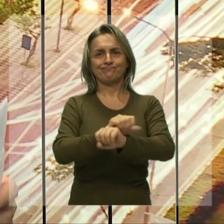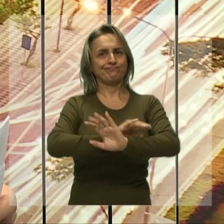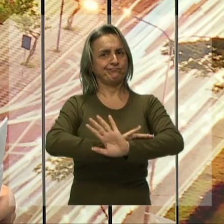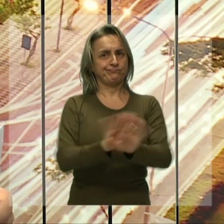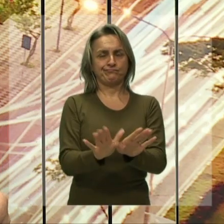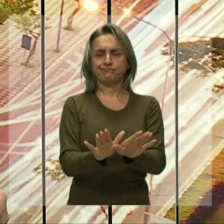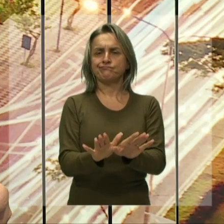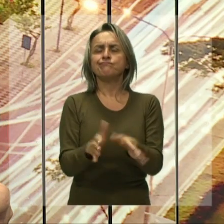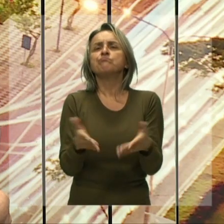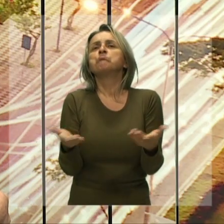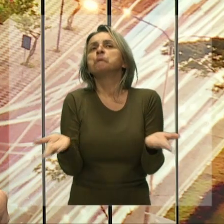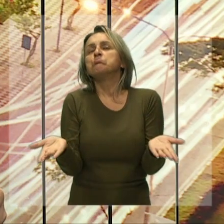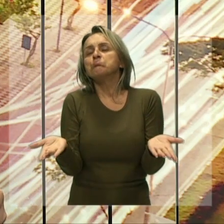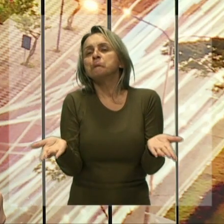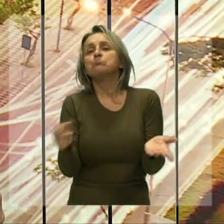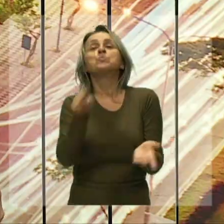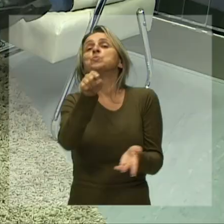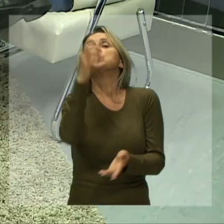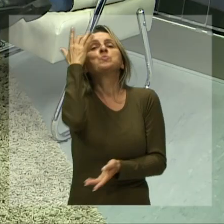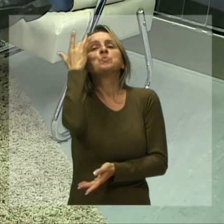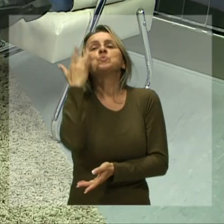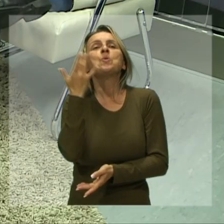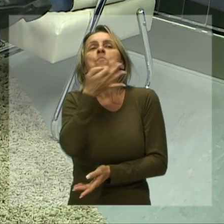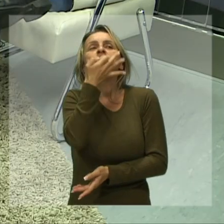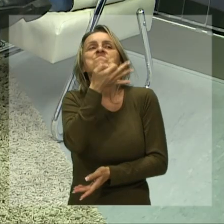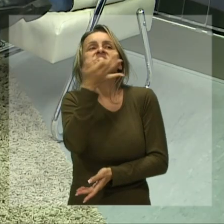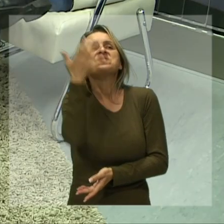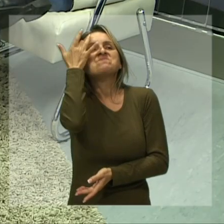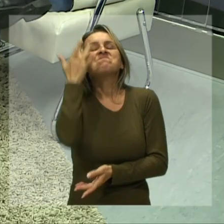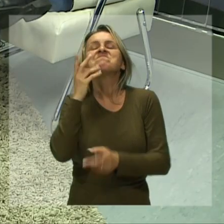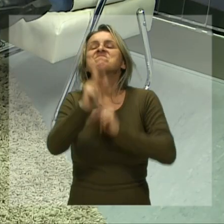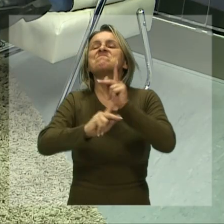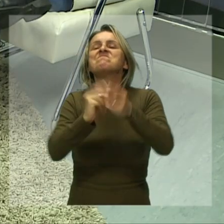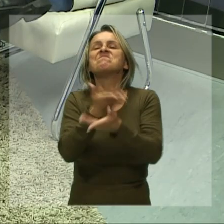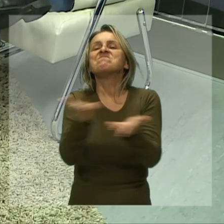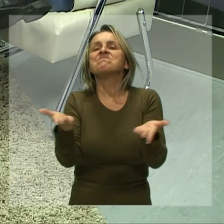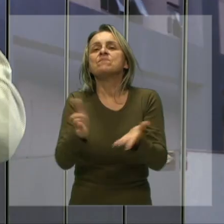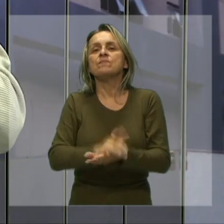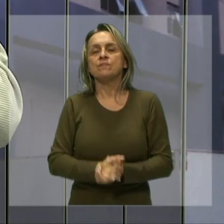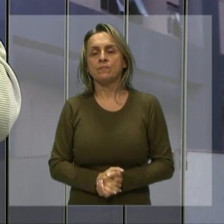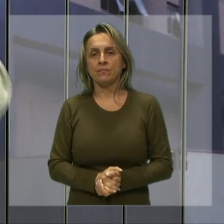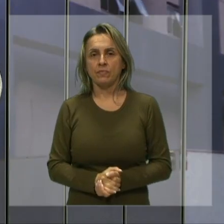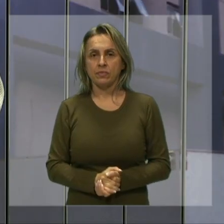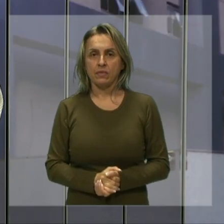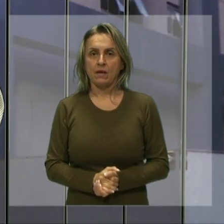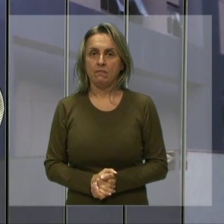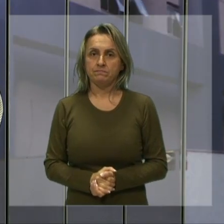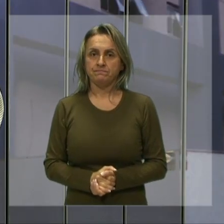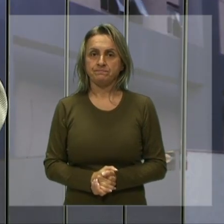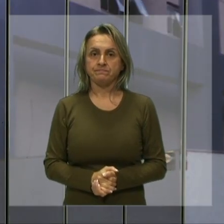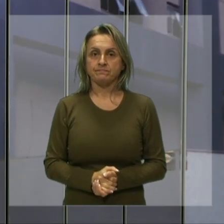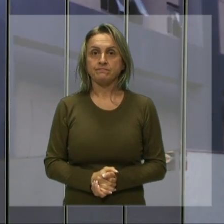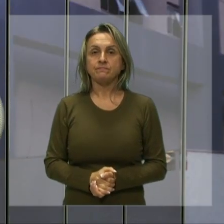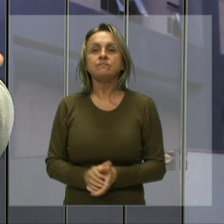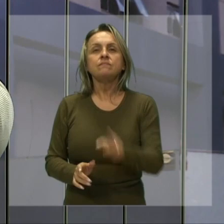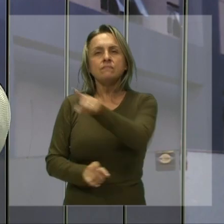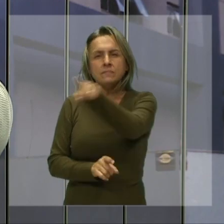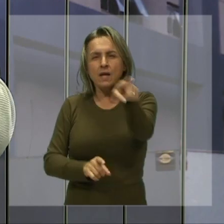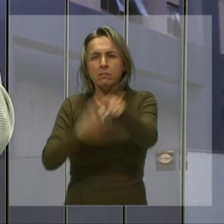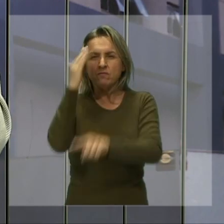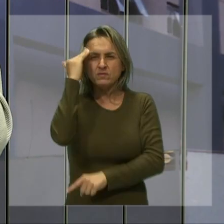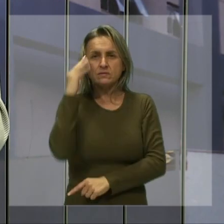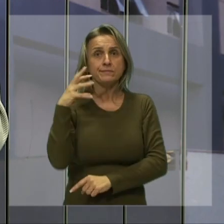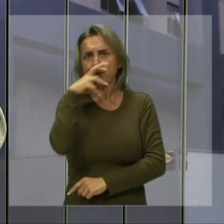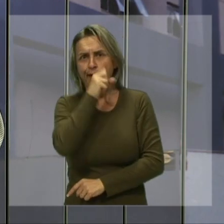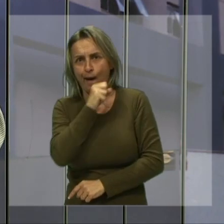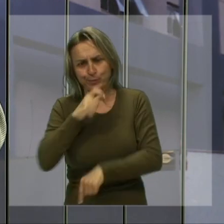Que mensagem essa situação, esse contexto passa para a população, na sua opinião? Tá. Para as pessoas entenderem bem rapidinho que a gente